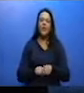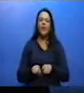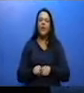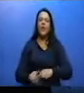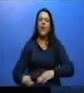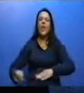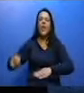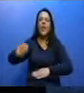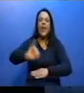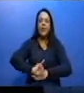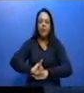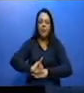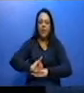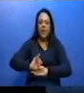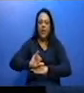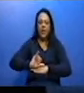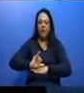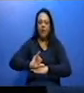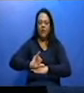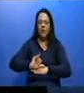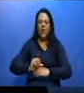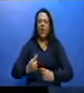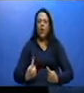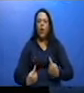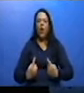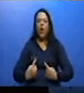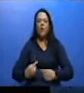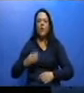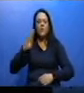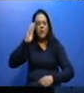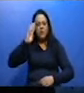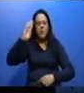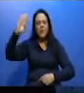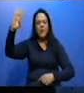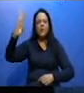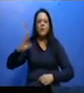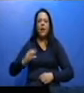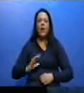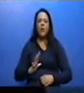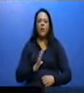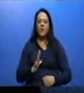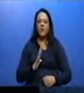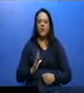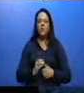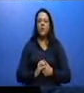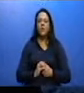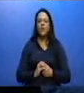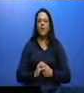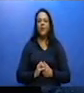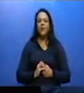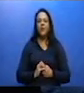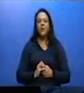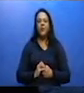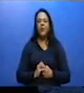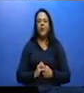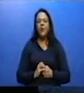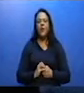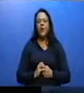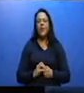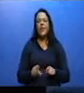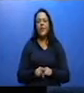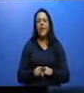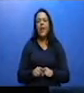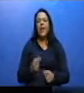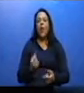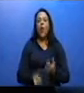que nós já estudamos, qual é a cidade mais importante? As principais cidades do estado, porque